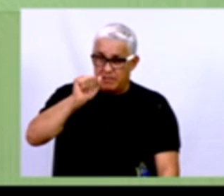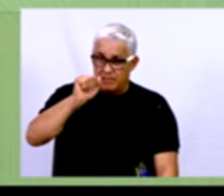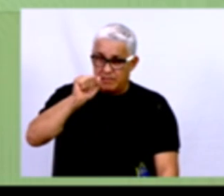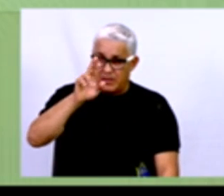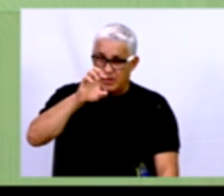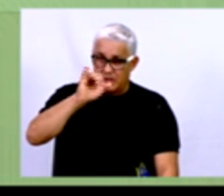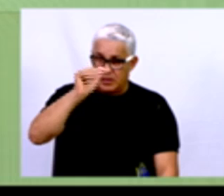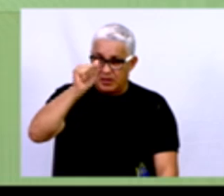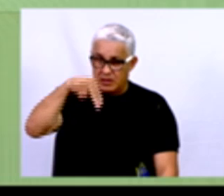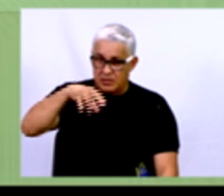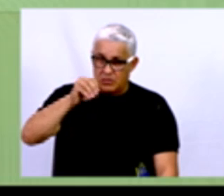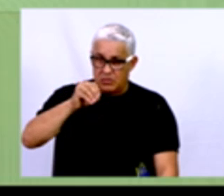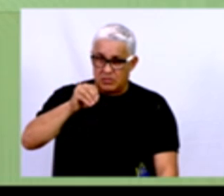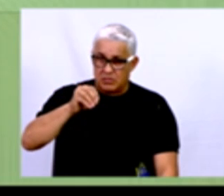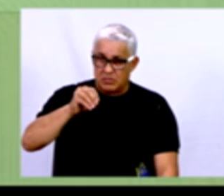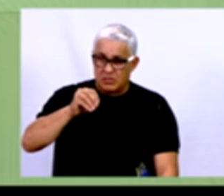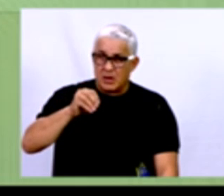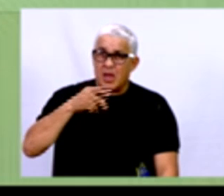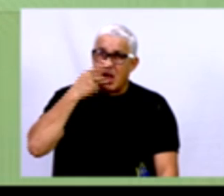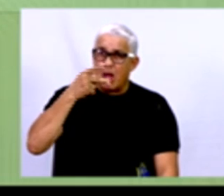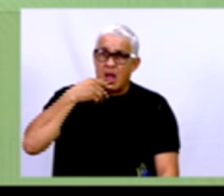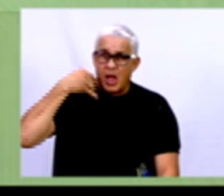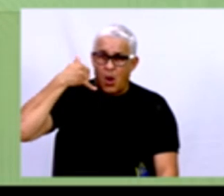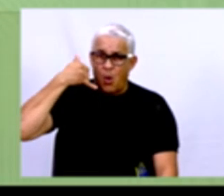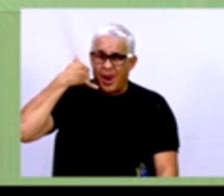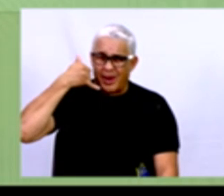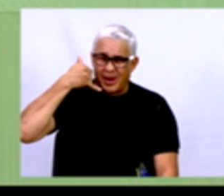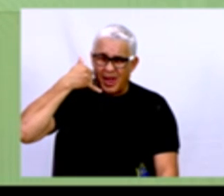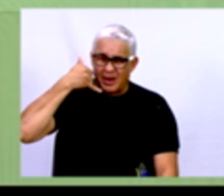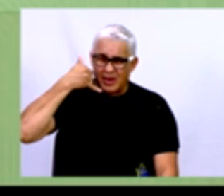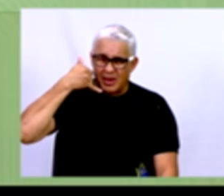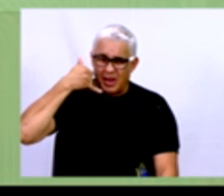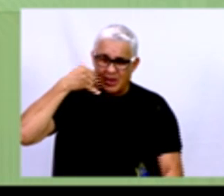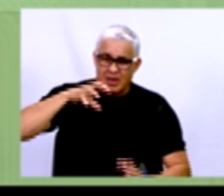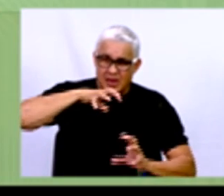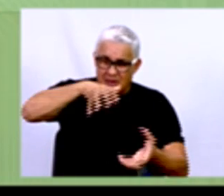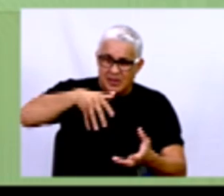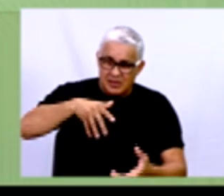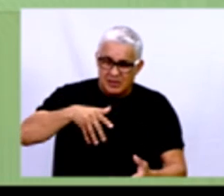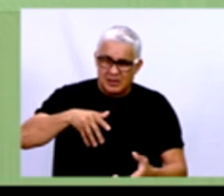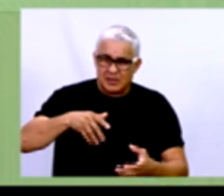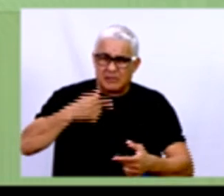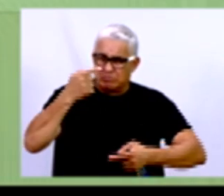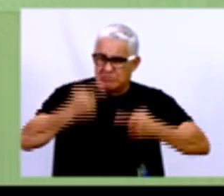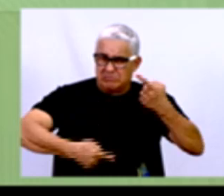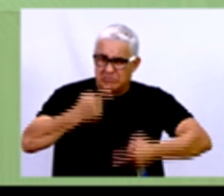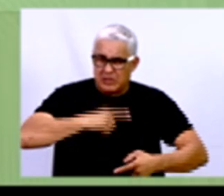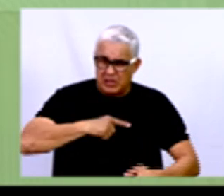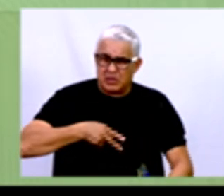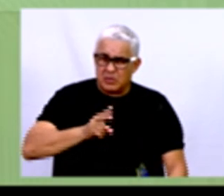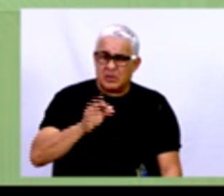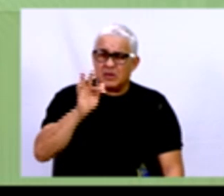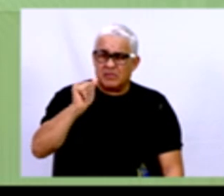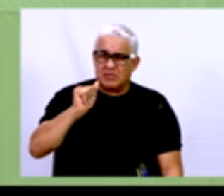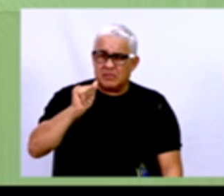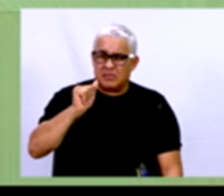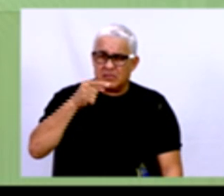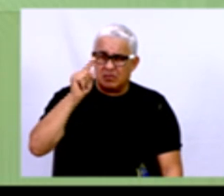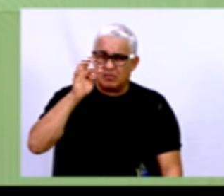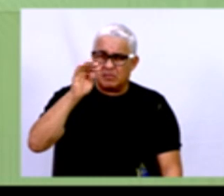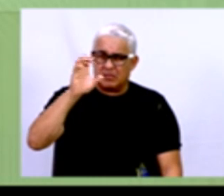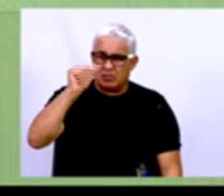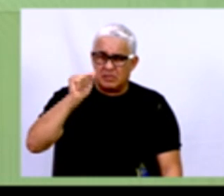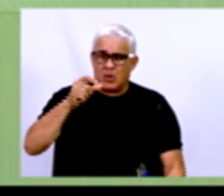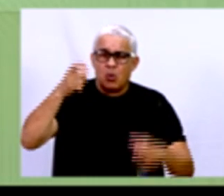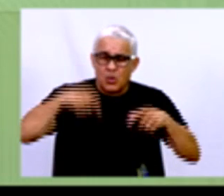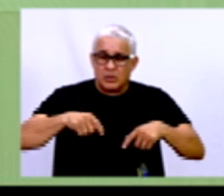Aqui quem fala é da Terra. Para variar, estamos em guerra. Onde está a função fática aqui? Justamente nesse